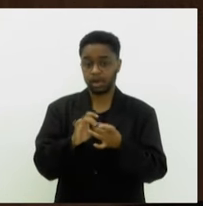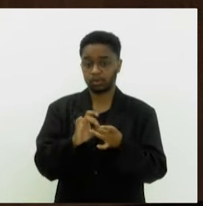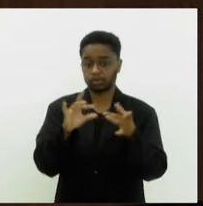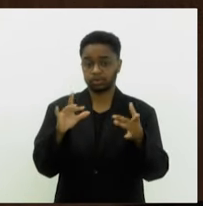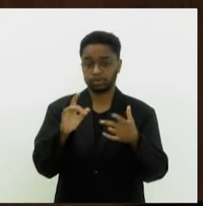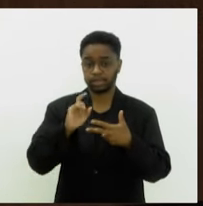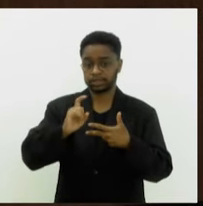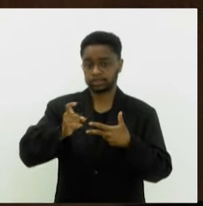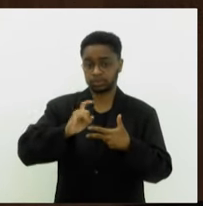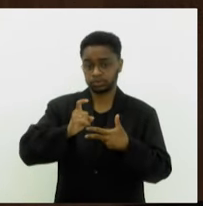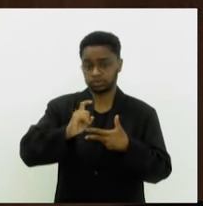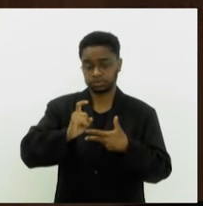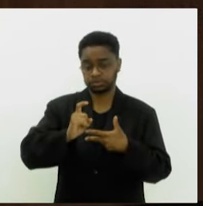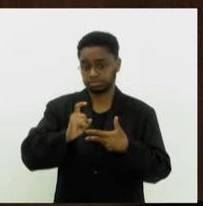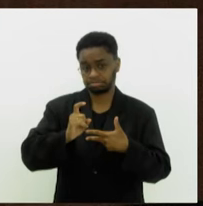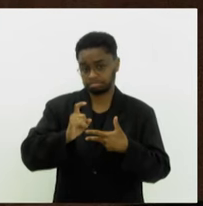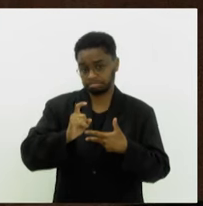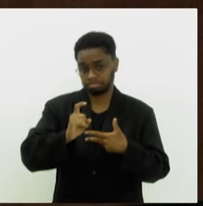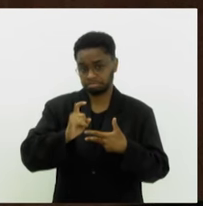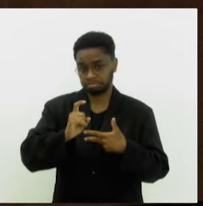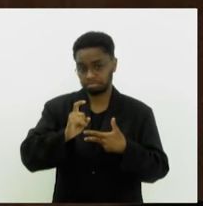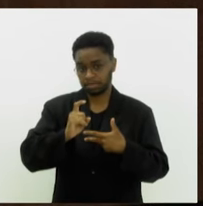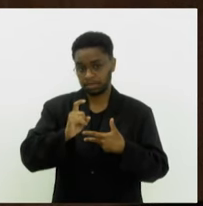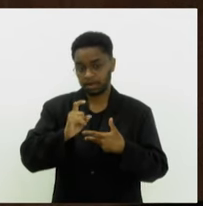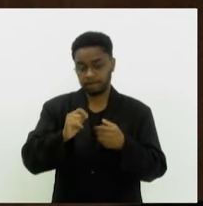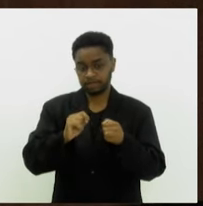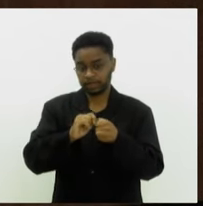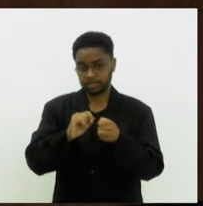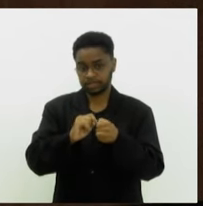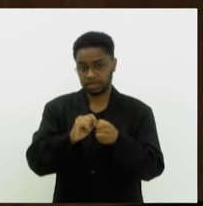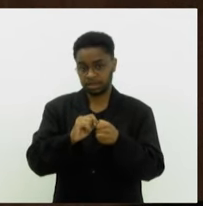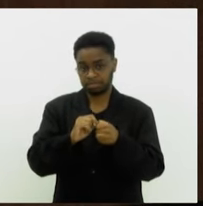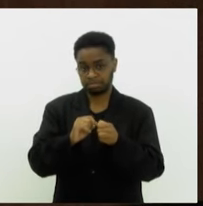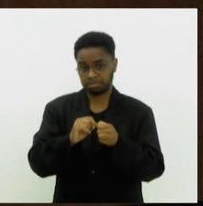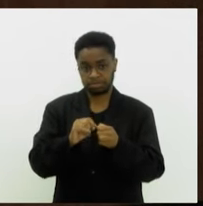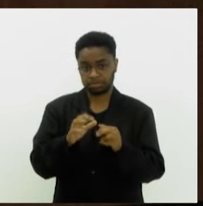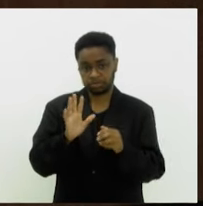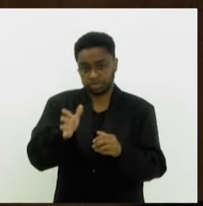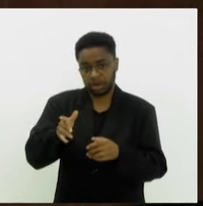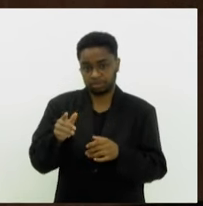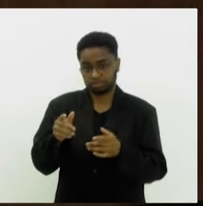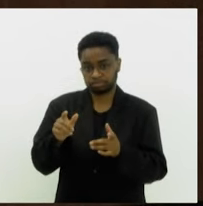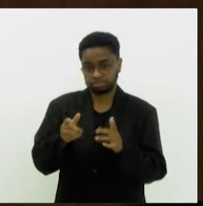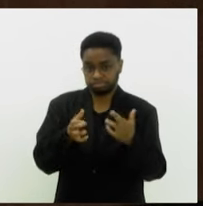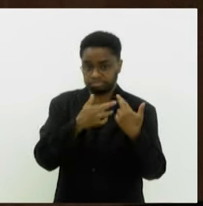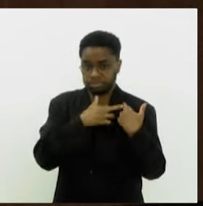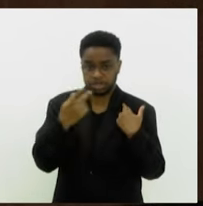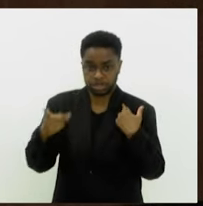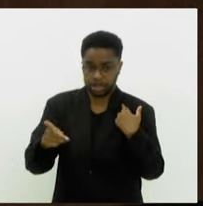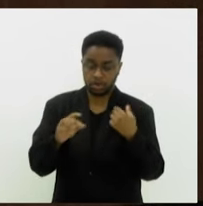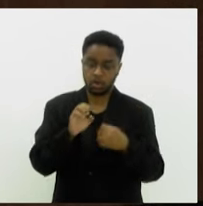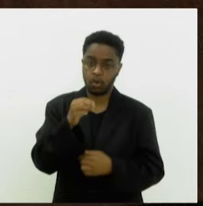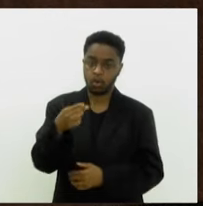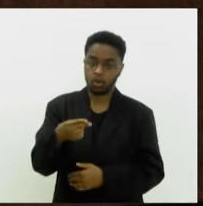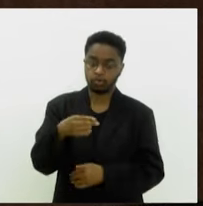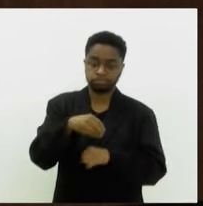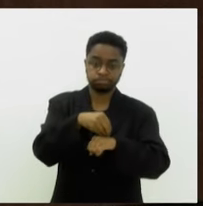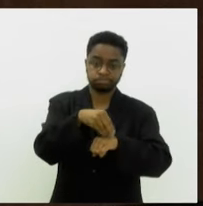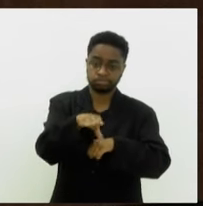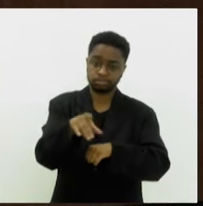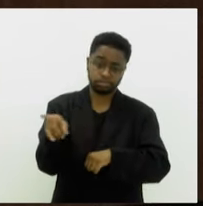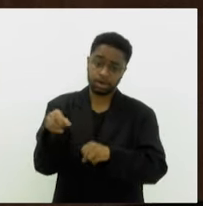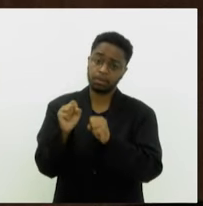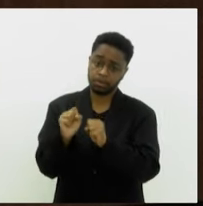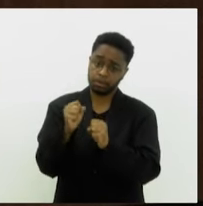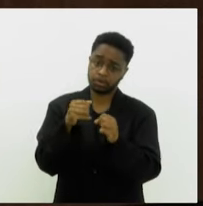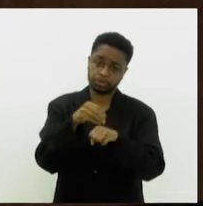Poder Executivo a fazer o que ele já pode fazer, ou autoriza ele mandar uma mensagem que ele também